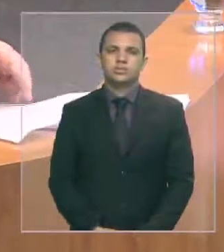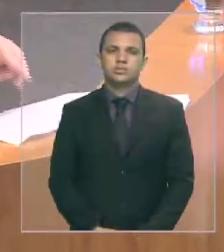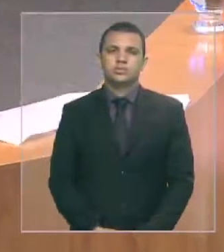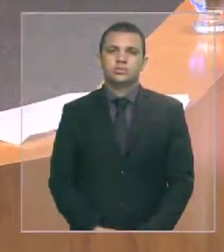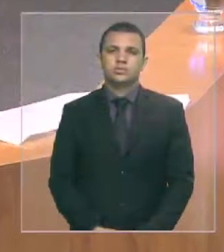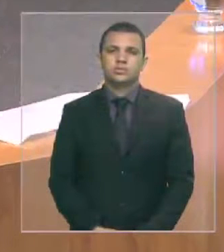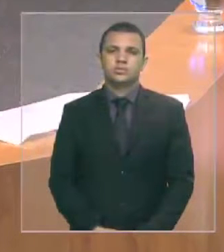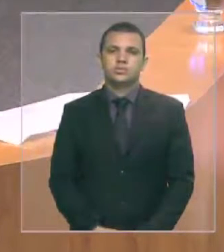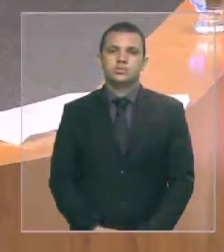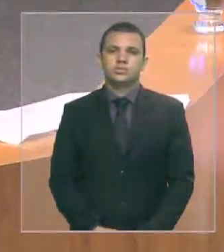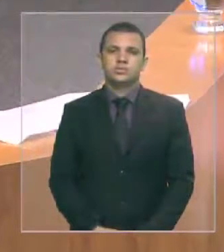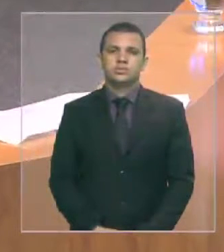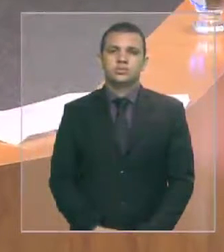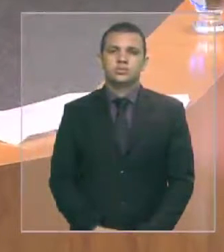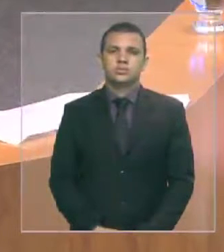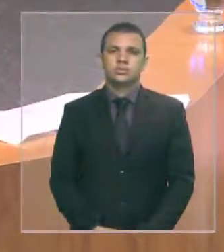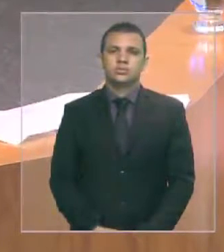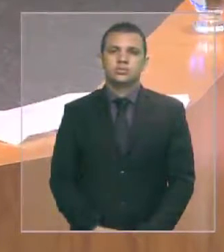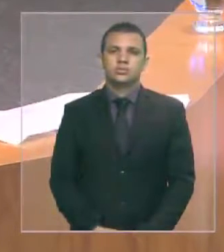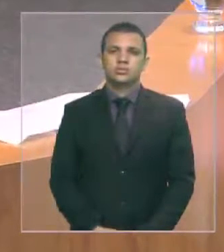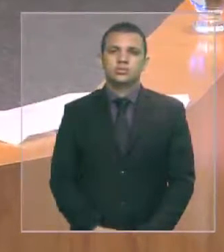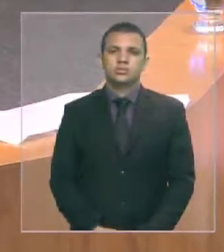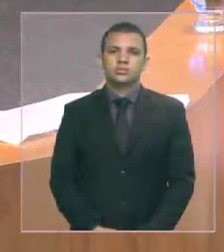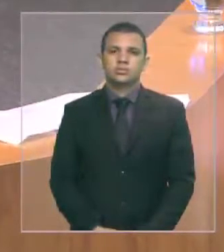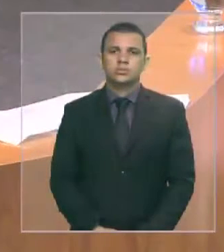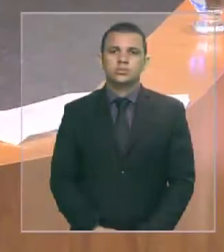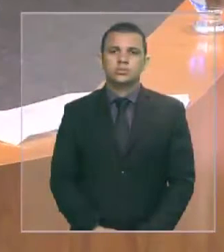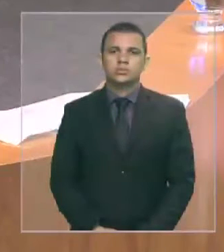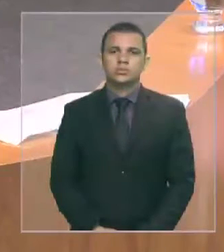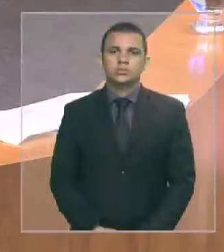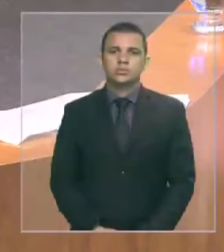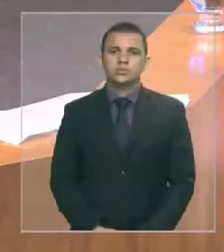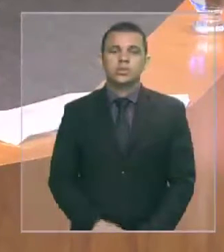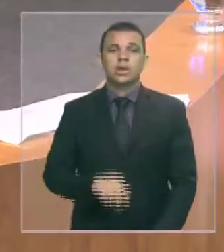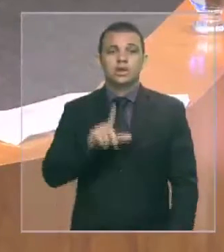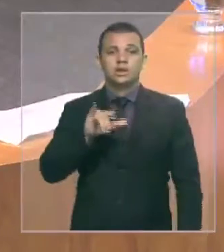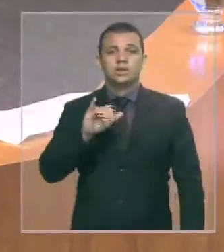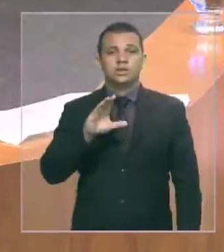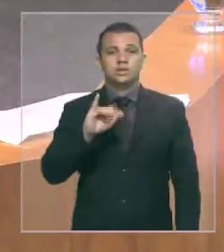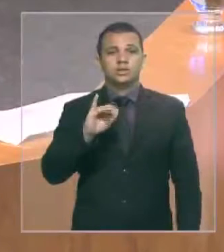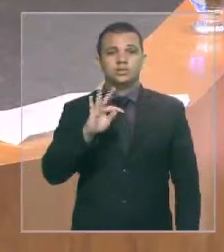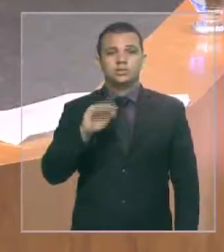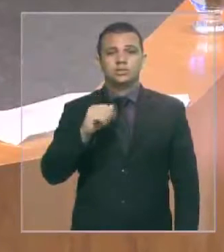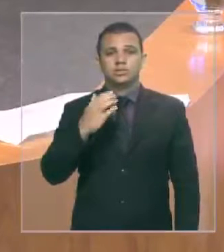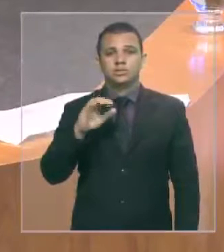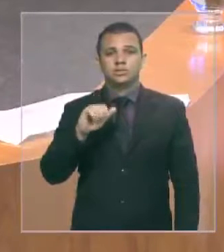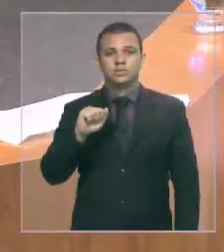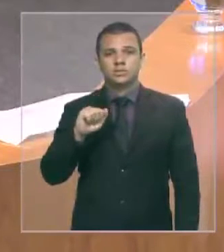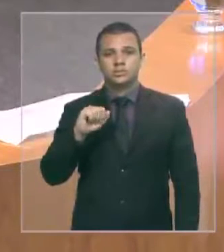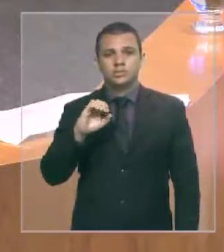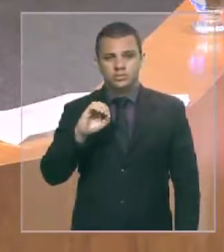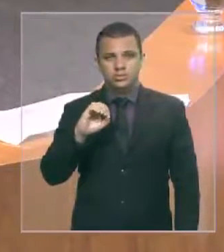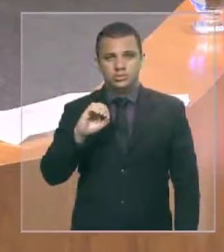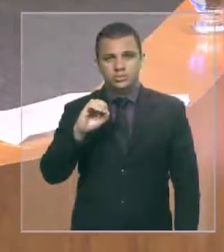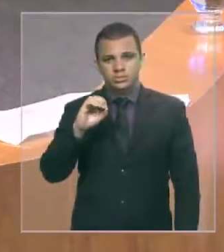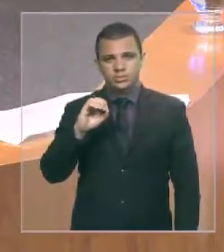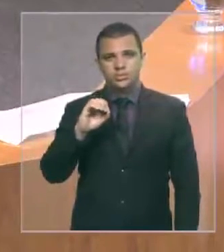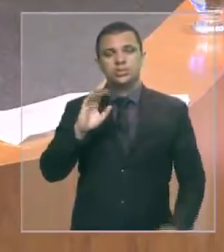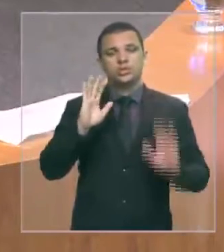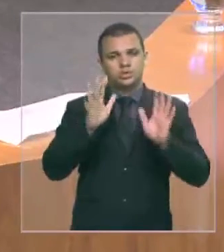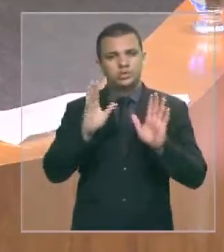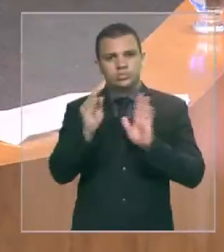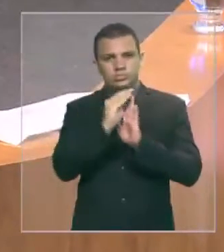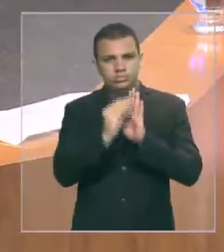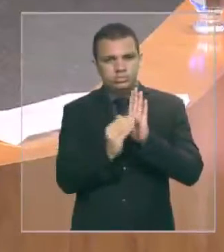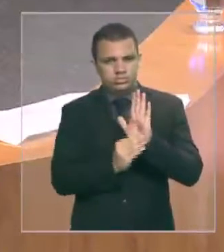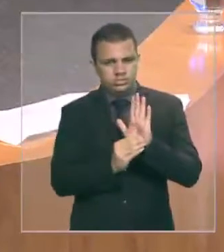Aspectos que a licitação prevê. tecnologia veicular, veículos